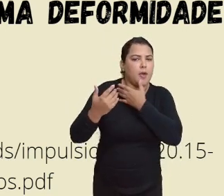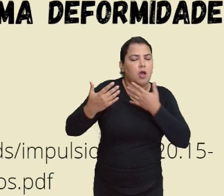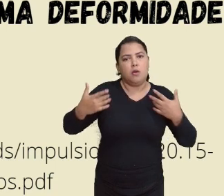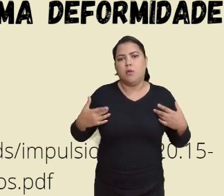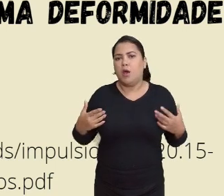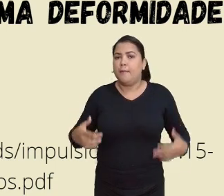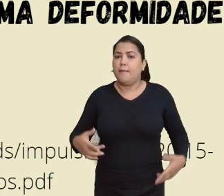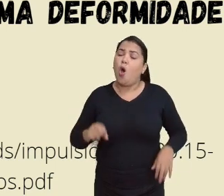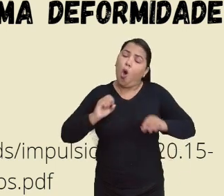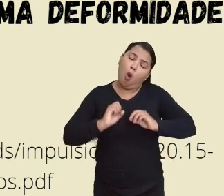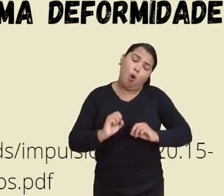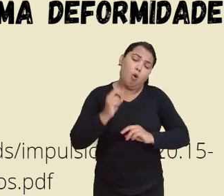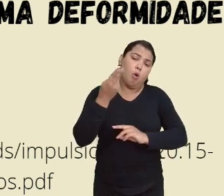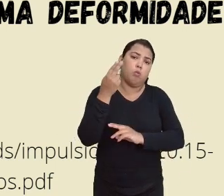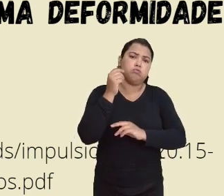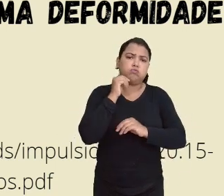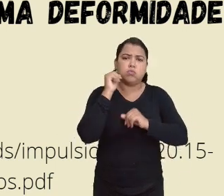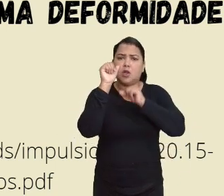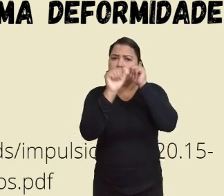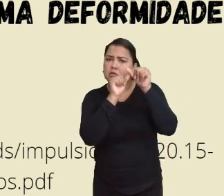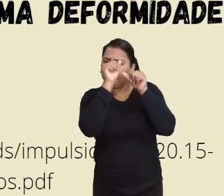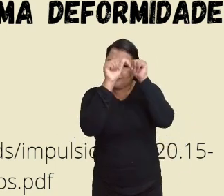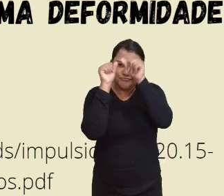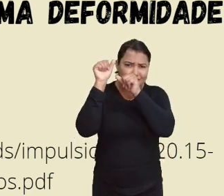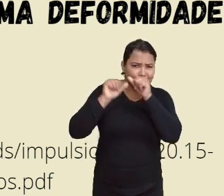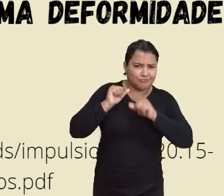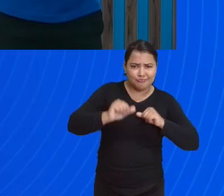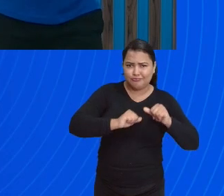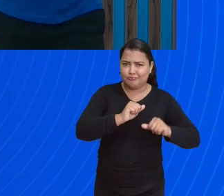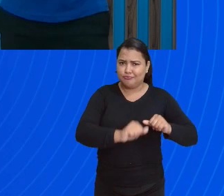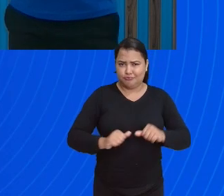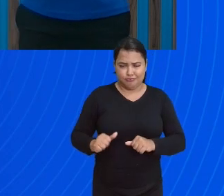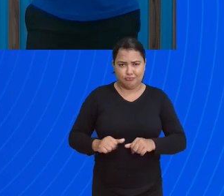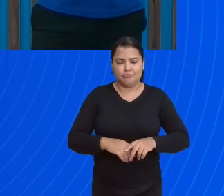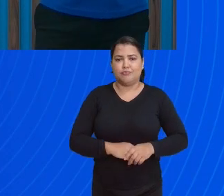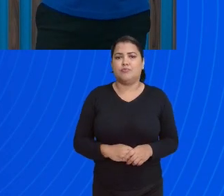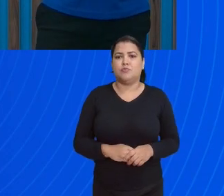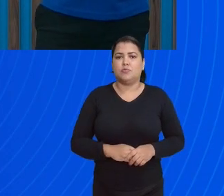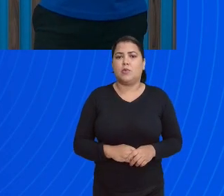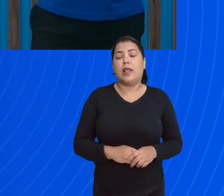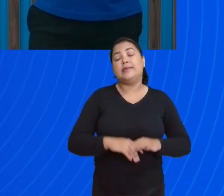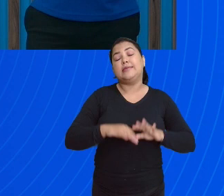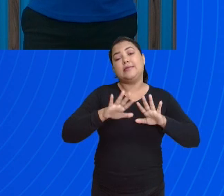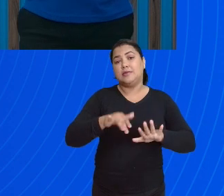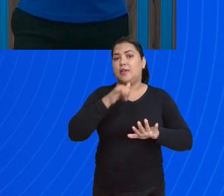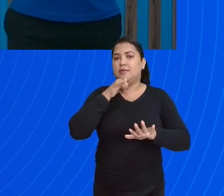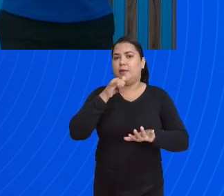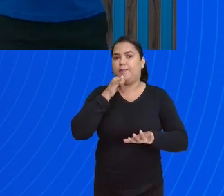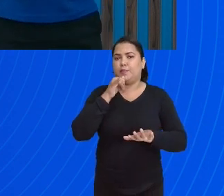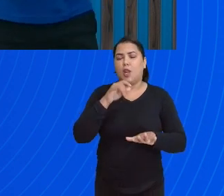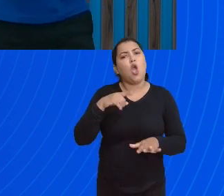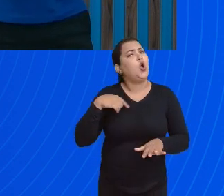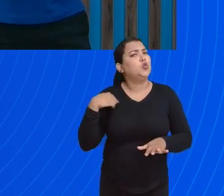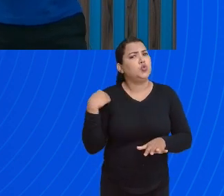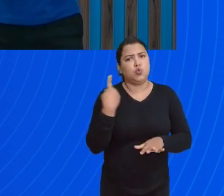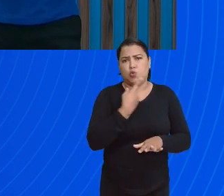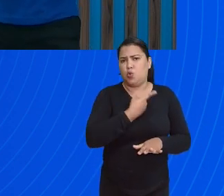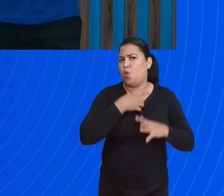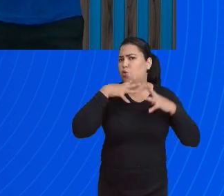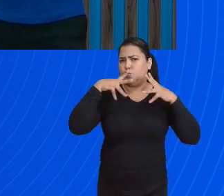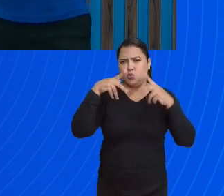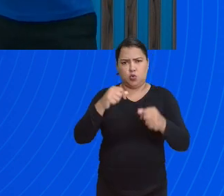congênita adquirida. Por exemplo, todos nós temos limitações,